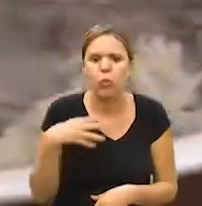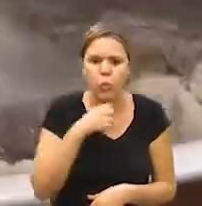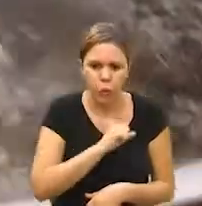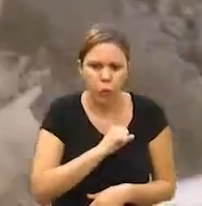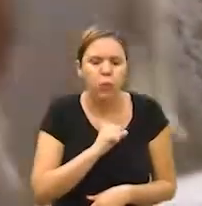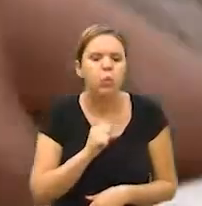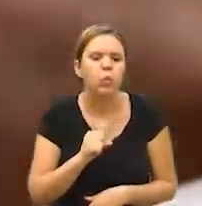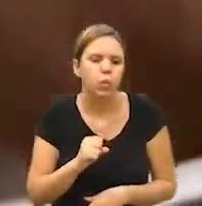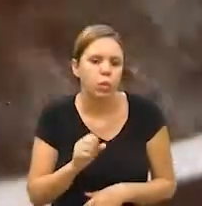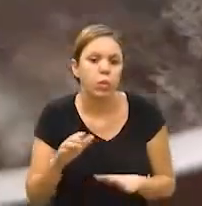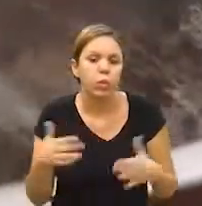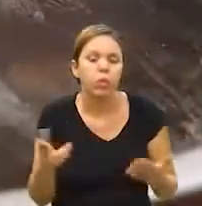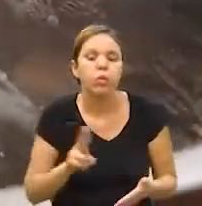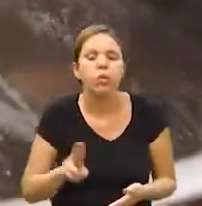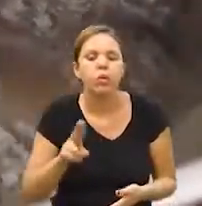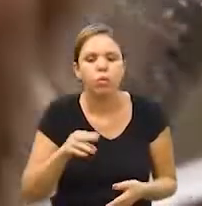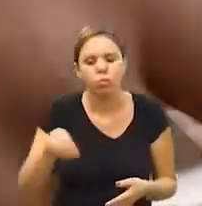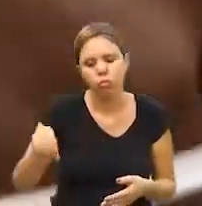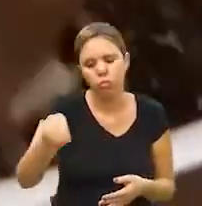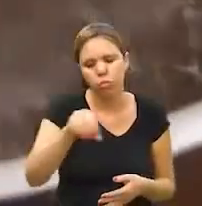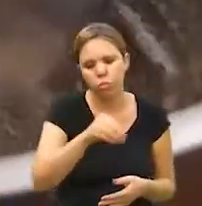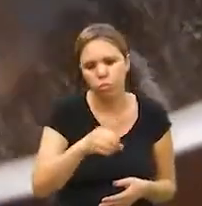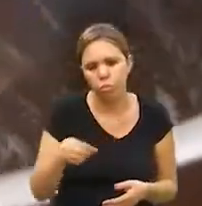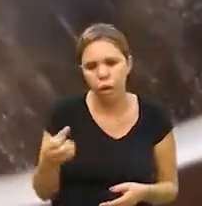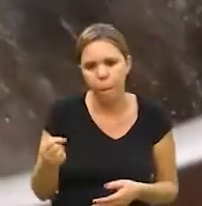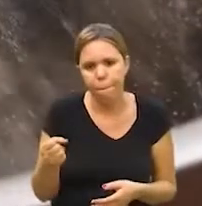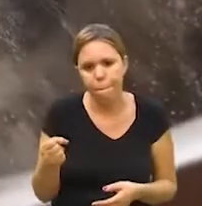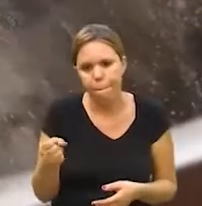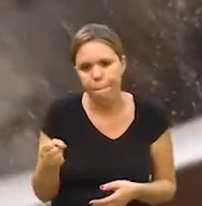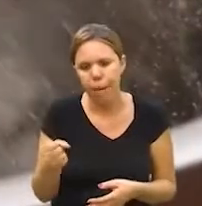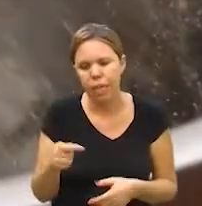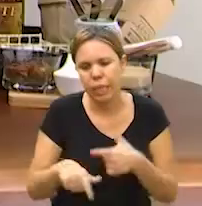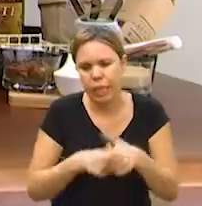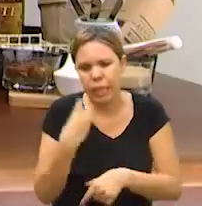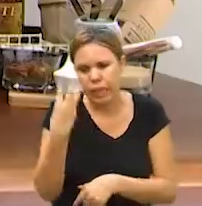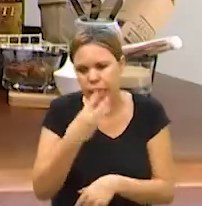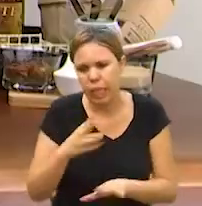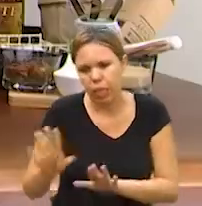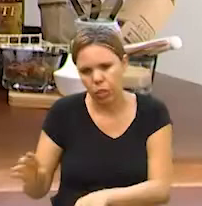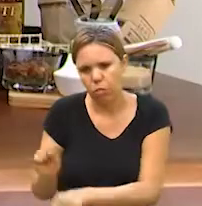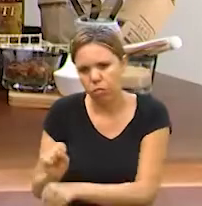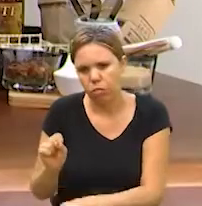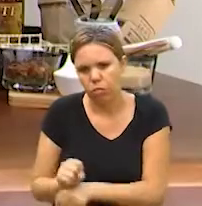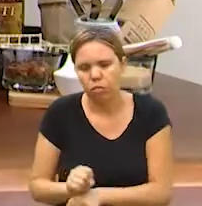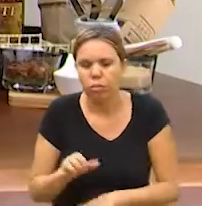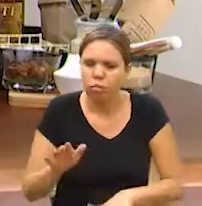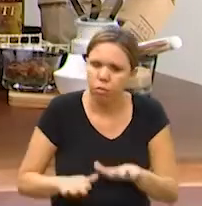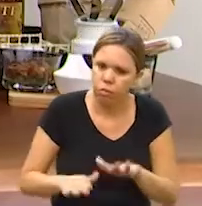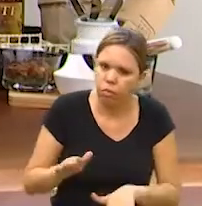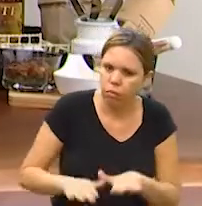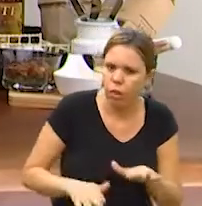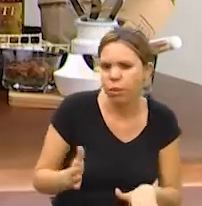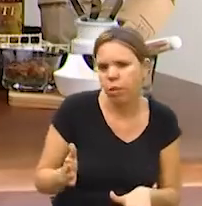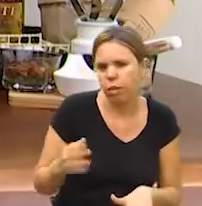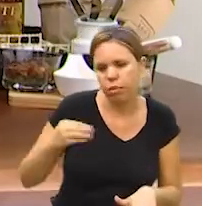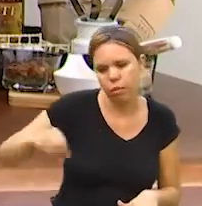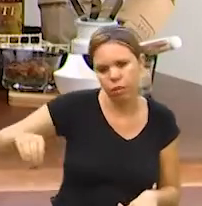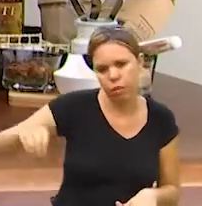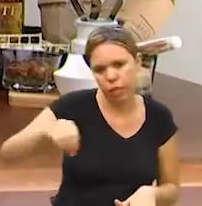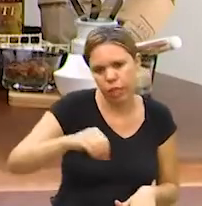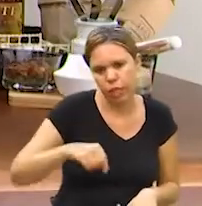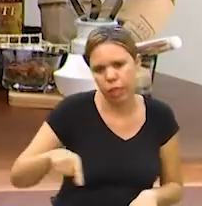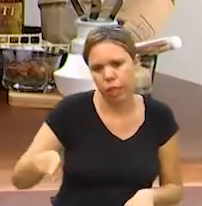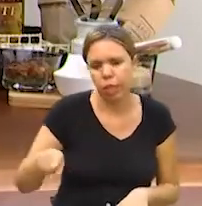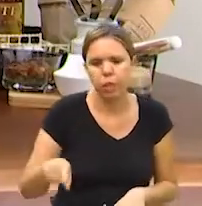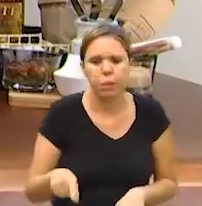rápido? Isso, mas quando eu uso uma farinha integral, eu posso trabalhar umas 3 horas. Ah, né? Depende, a farinha integral, ela pede